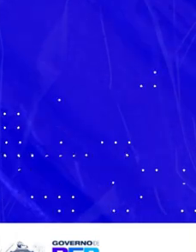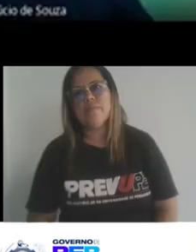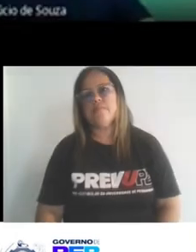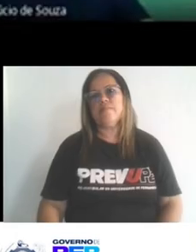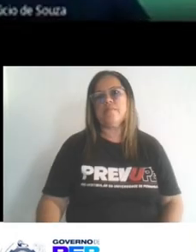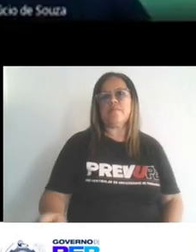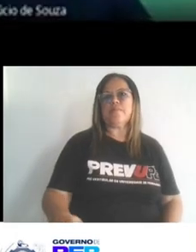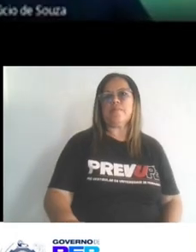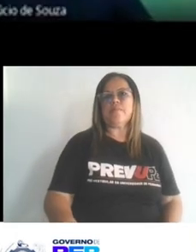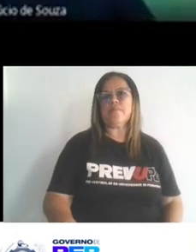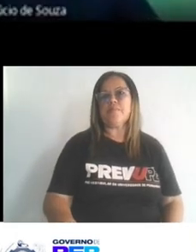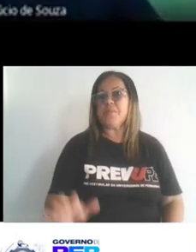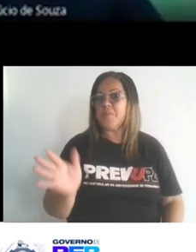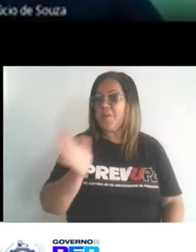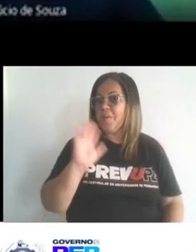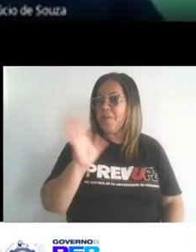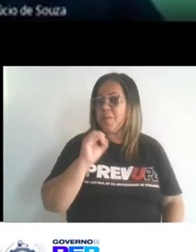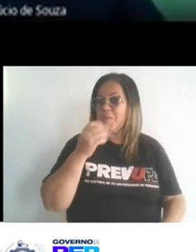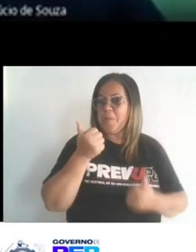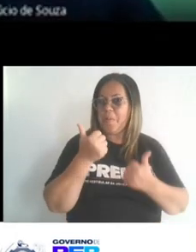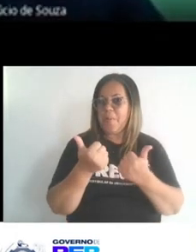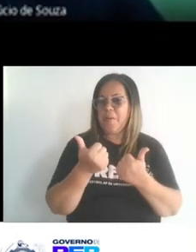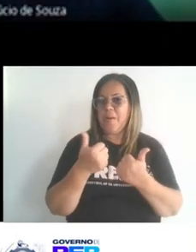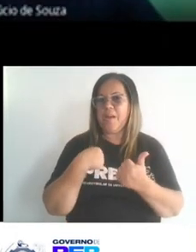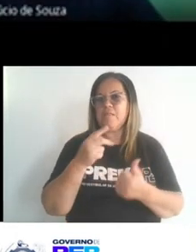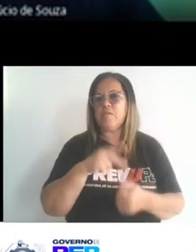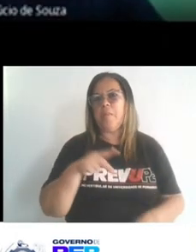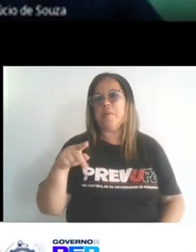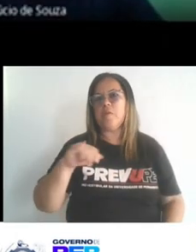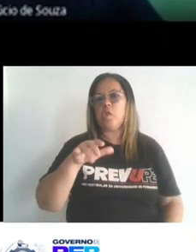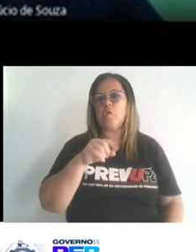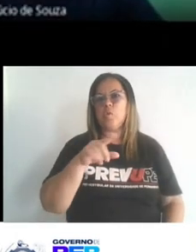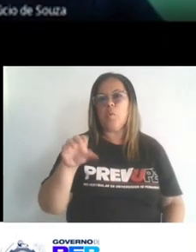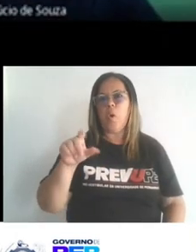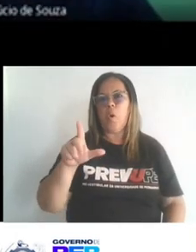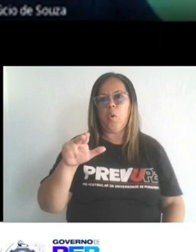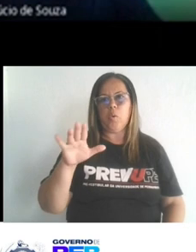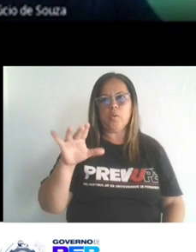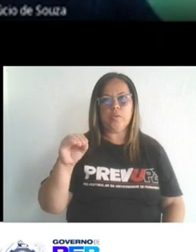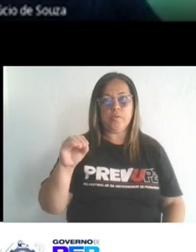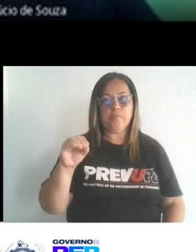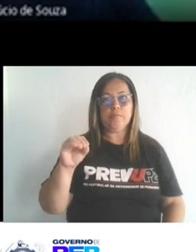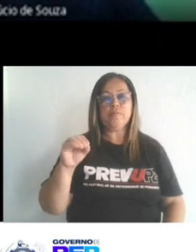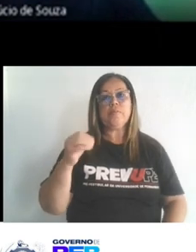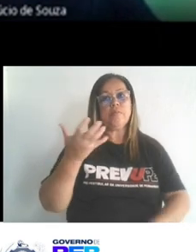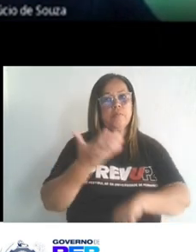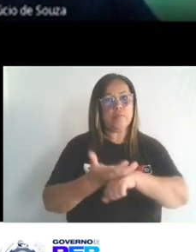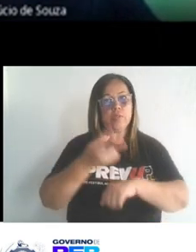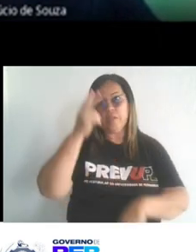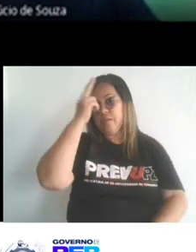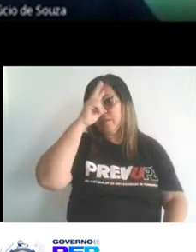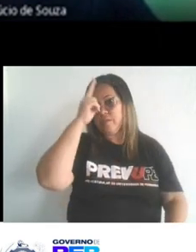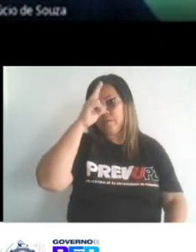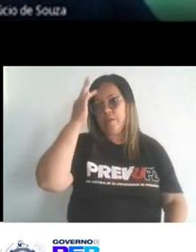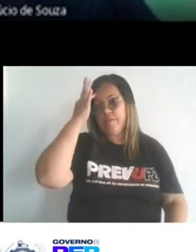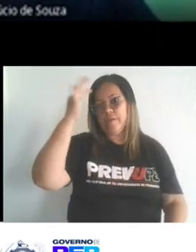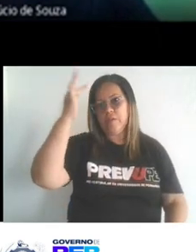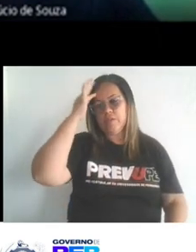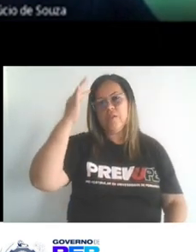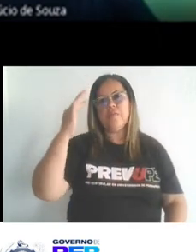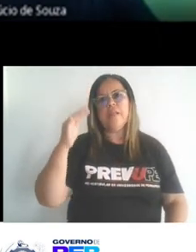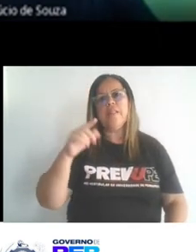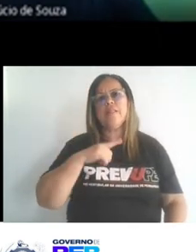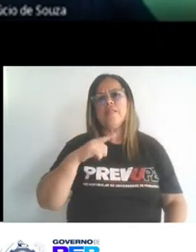Olá tudo bem sou o professor João Lúcio dos componentes de história e filosofia e